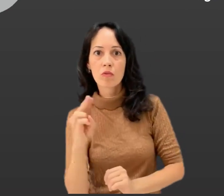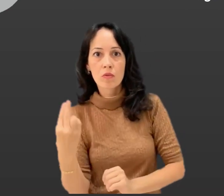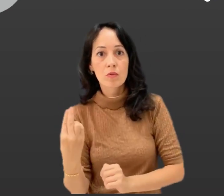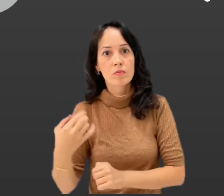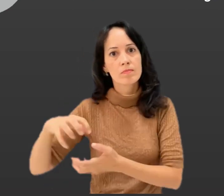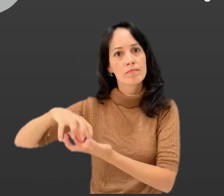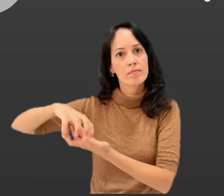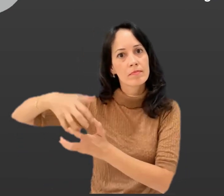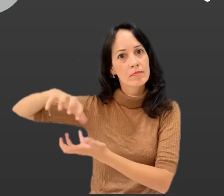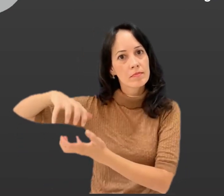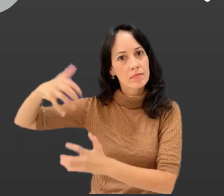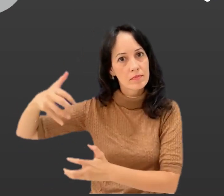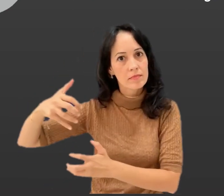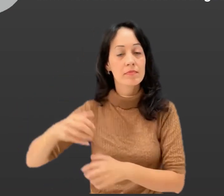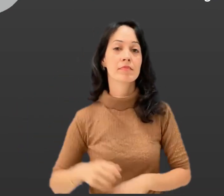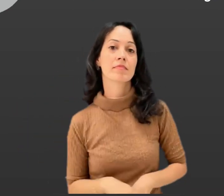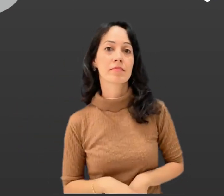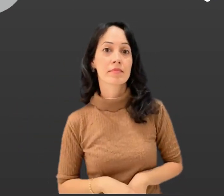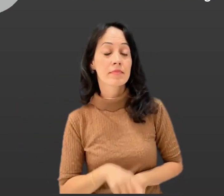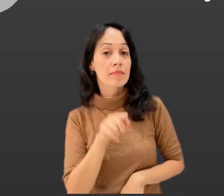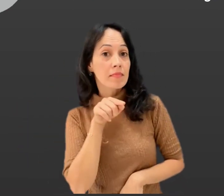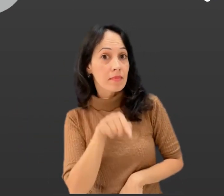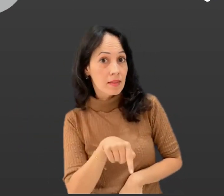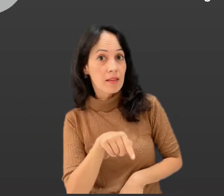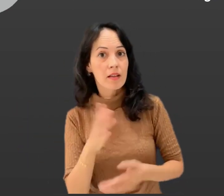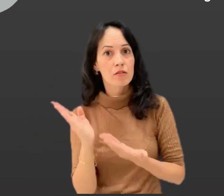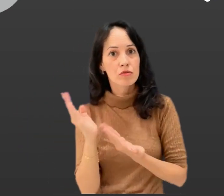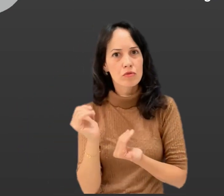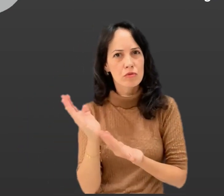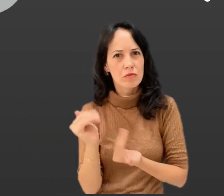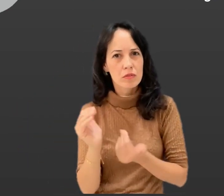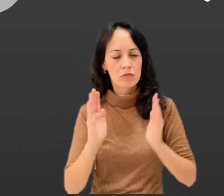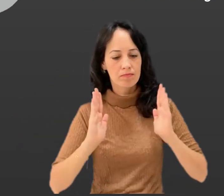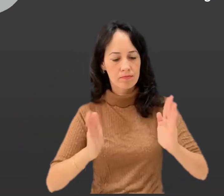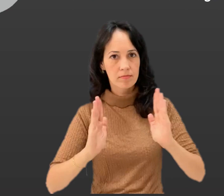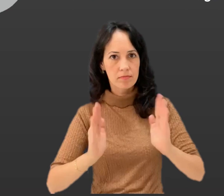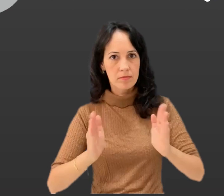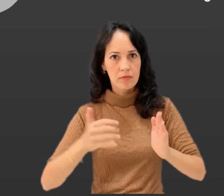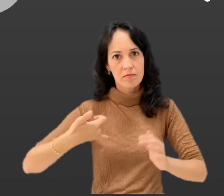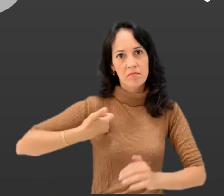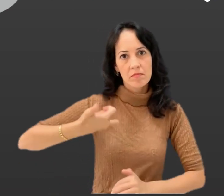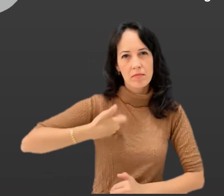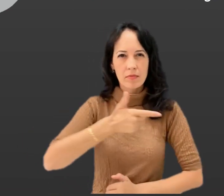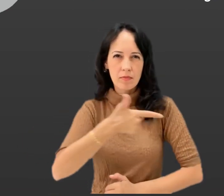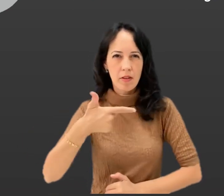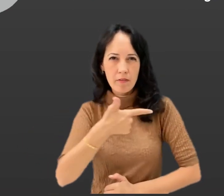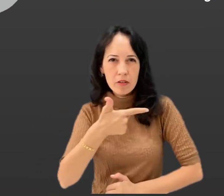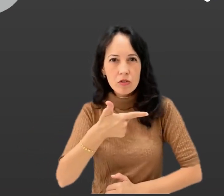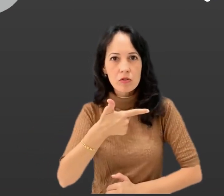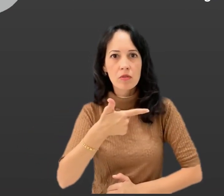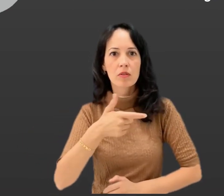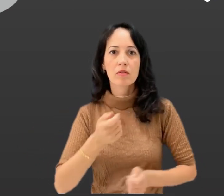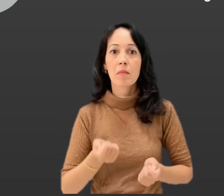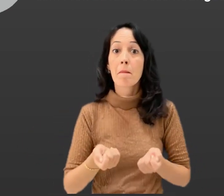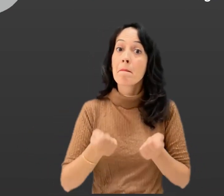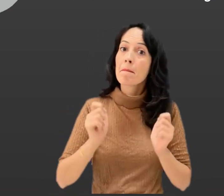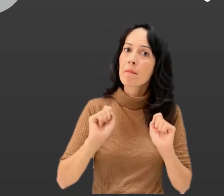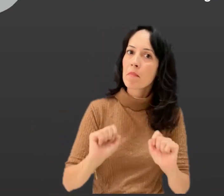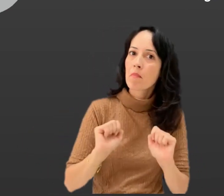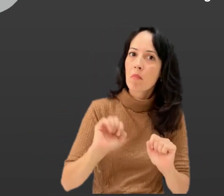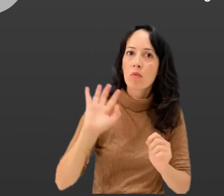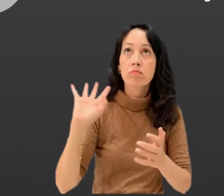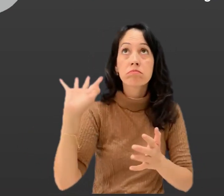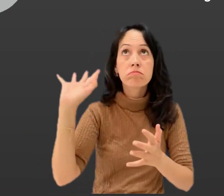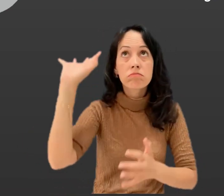a lesões cerebrais. Já na juventude, até os 22 anos, ela pode não estar associada a uma